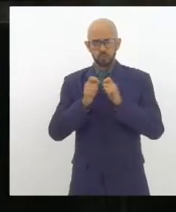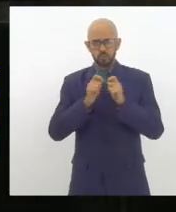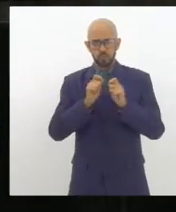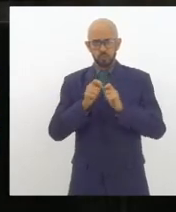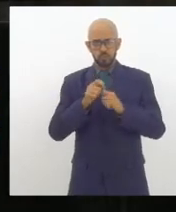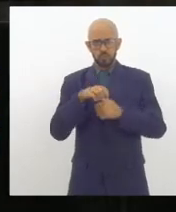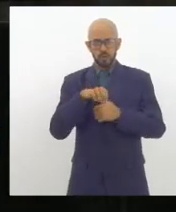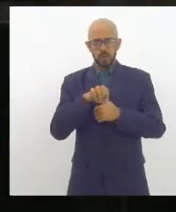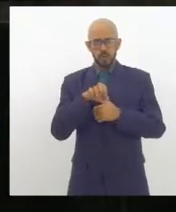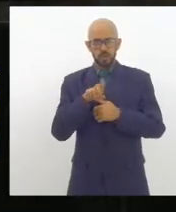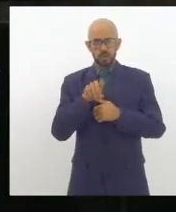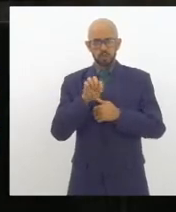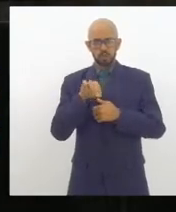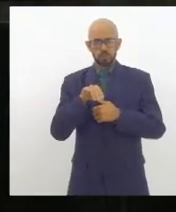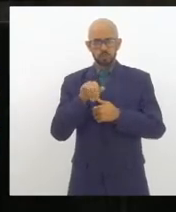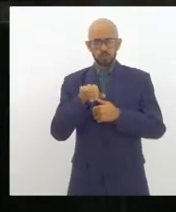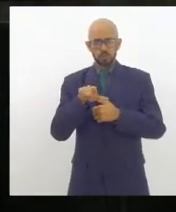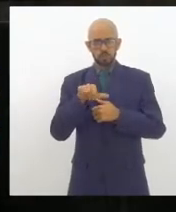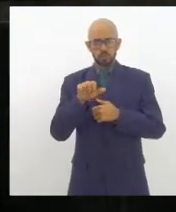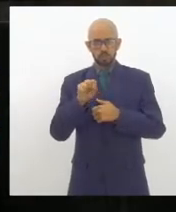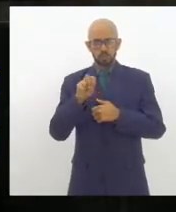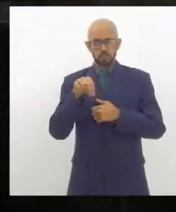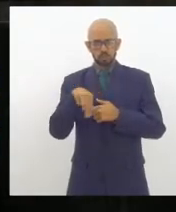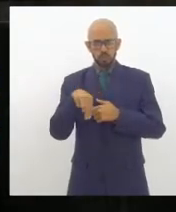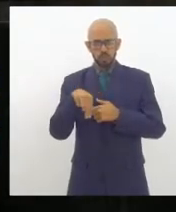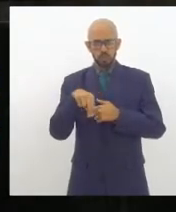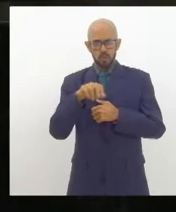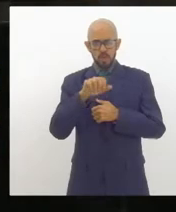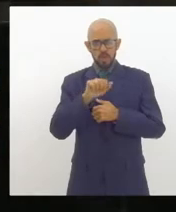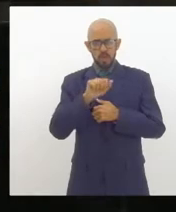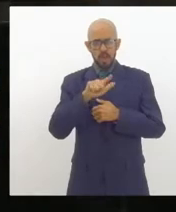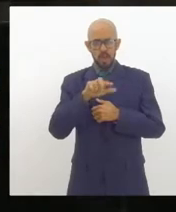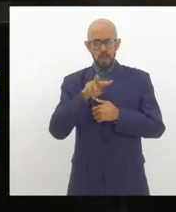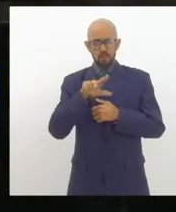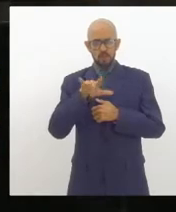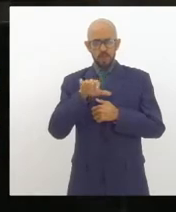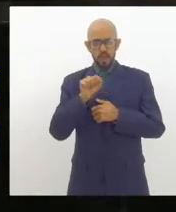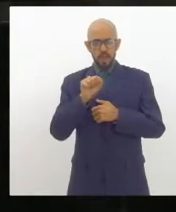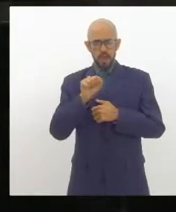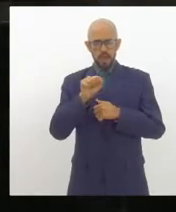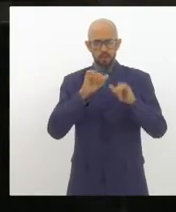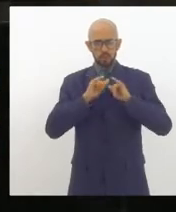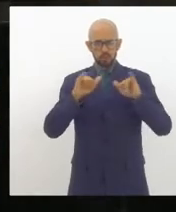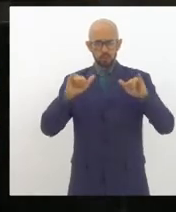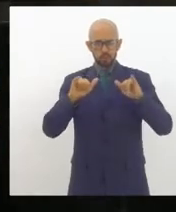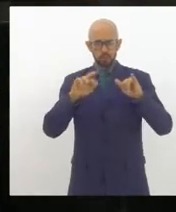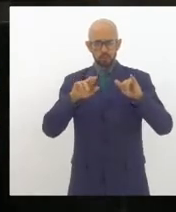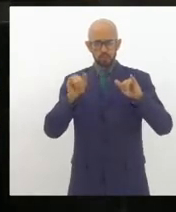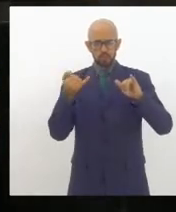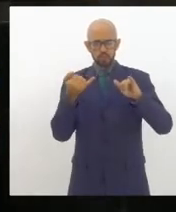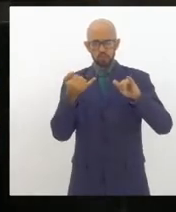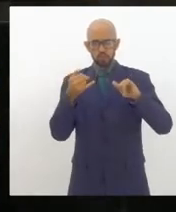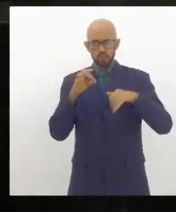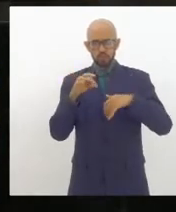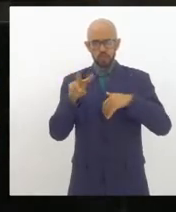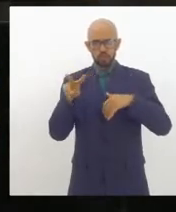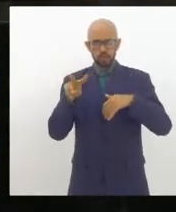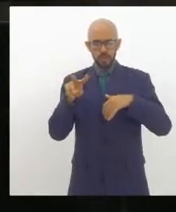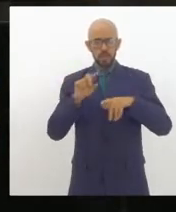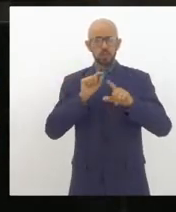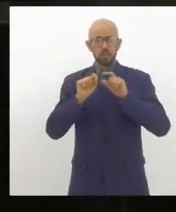Ávila noticiou no RJTV o